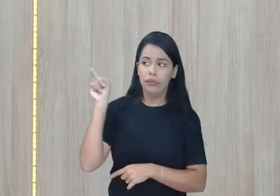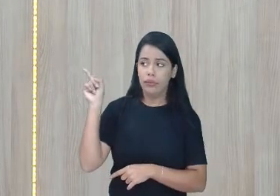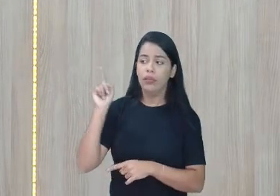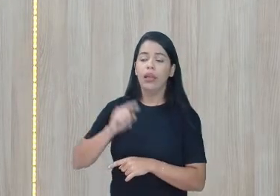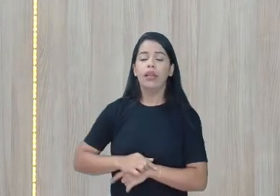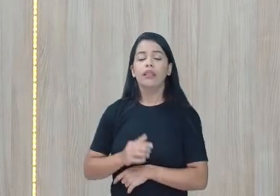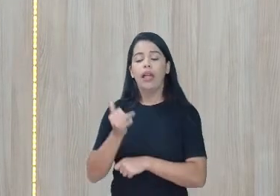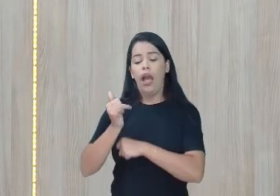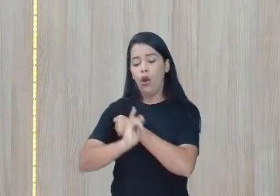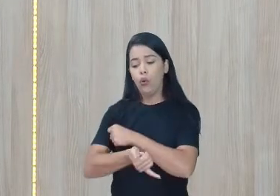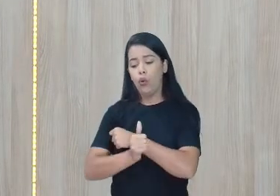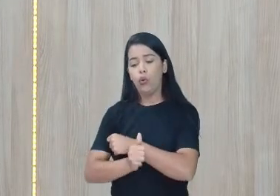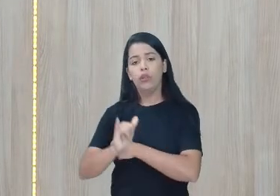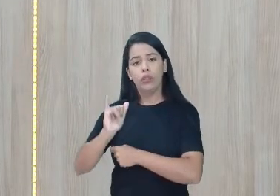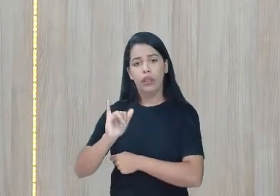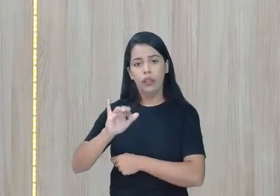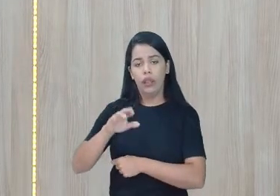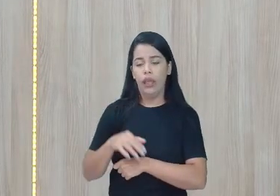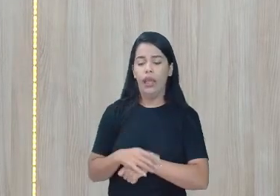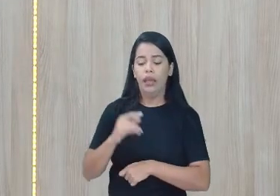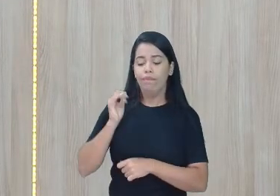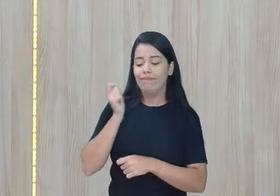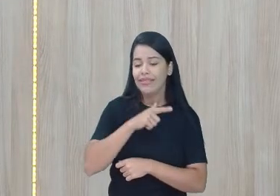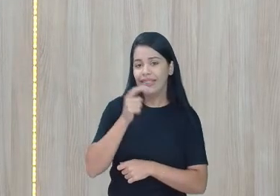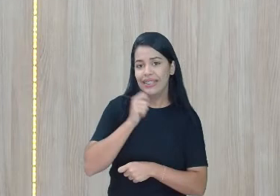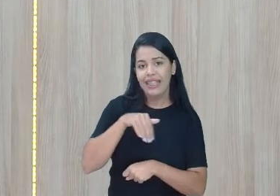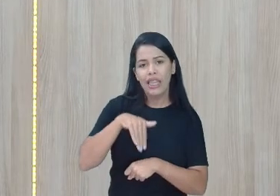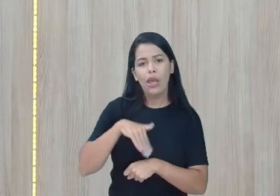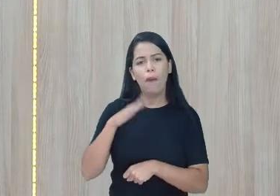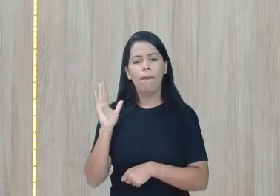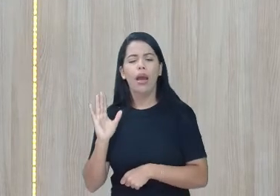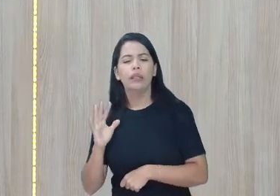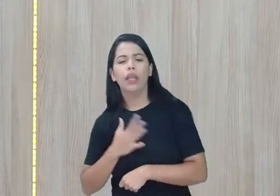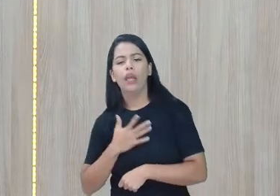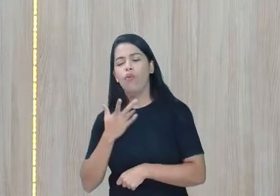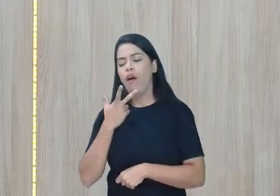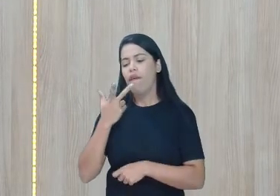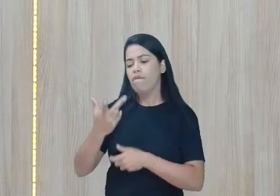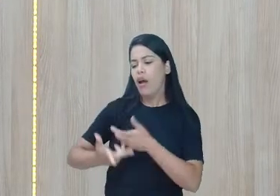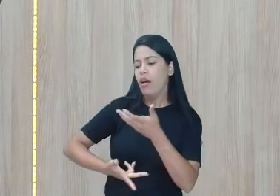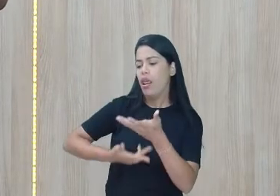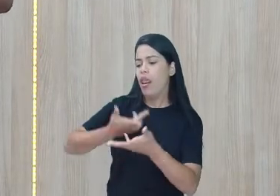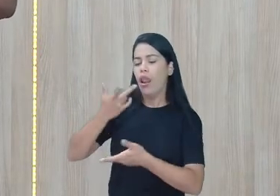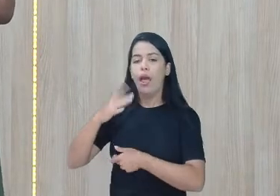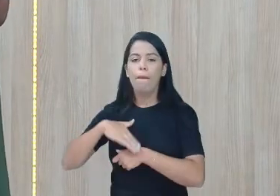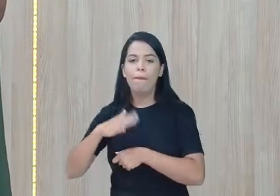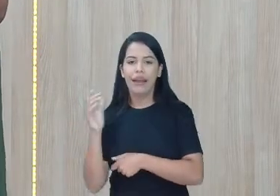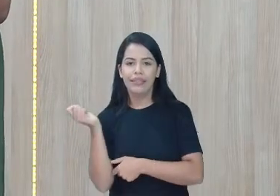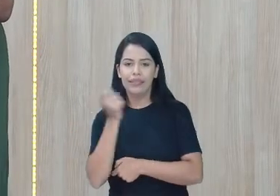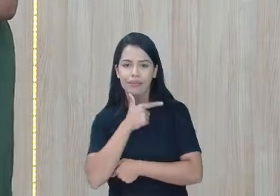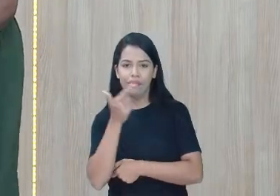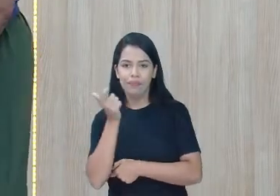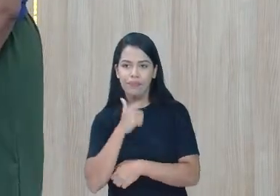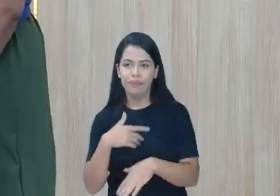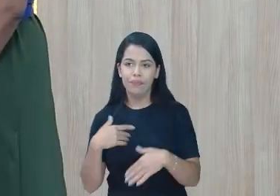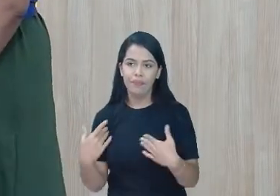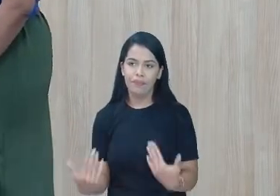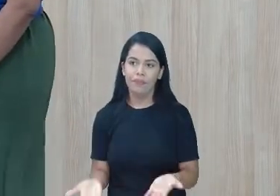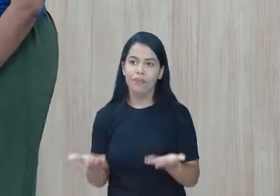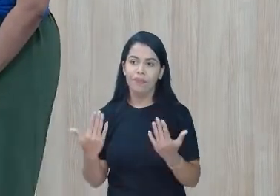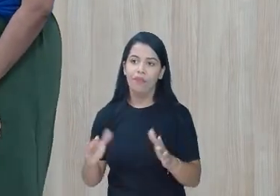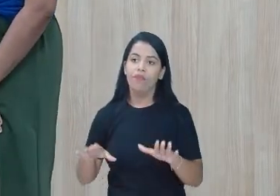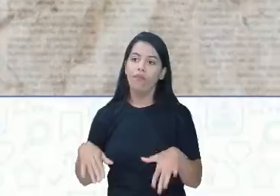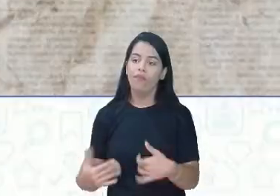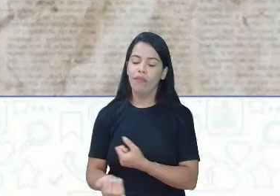mais sarcástico, que dá para reconhecer facilmente no texto, assim, quando a gente está lendo. Tá certo? E a